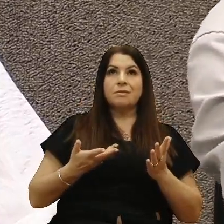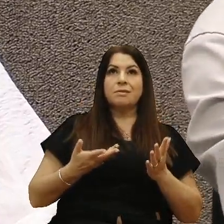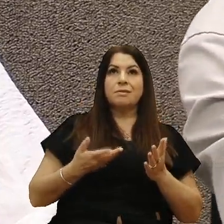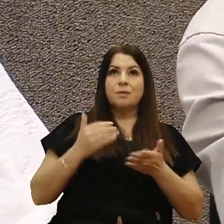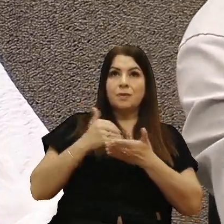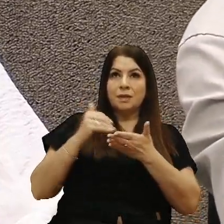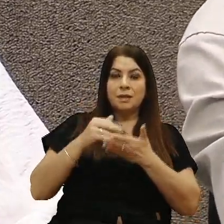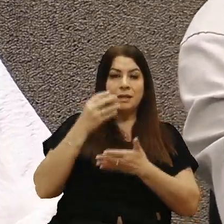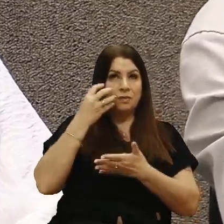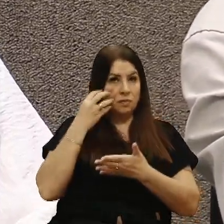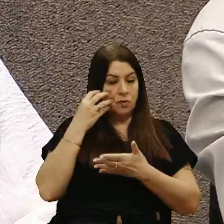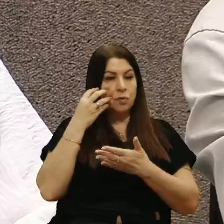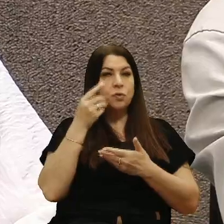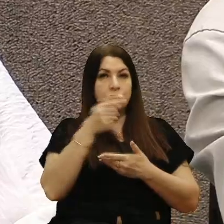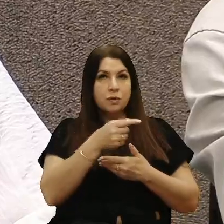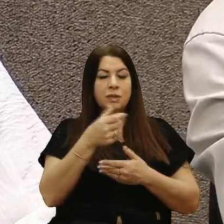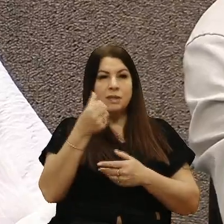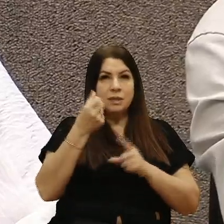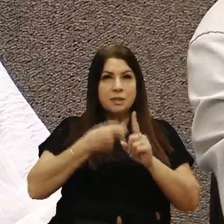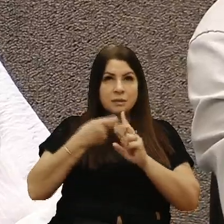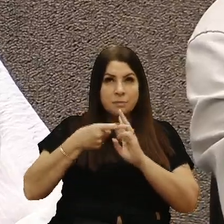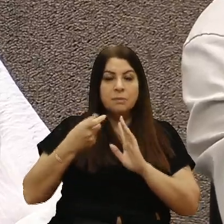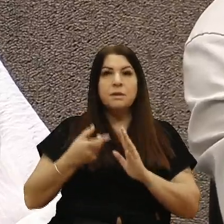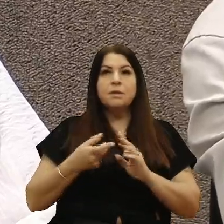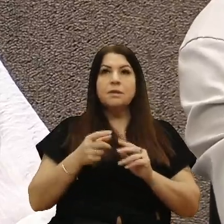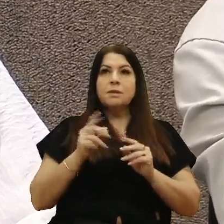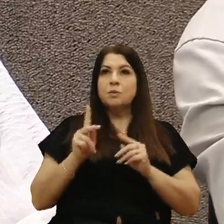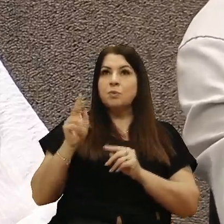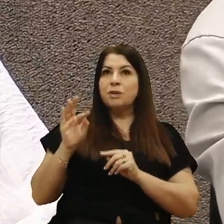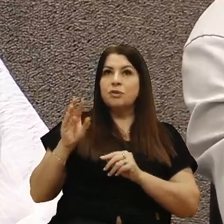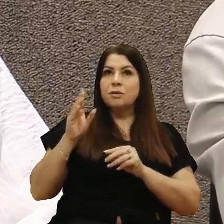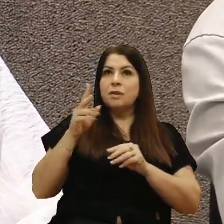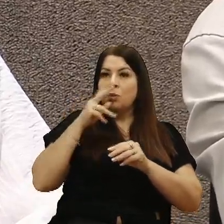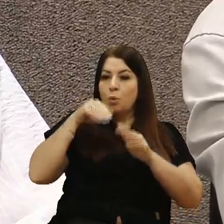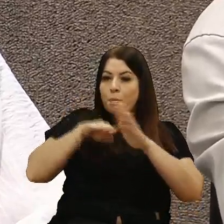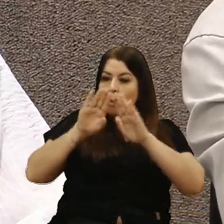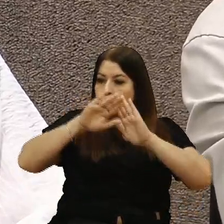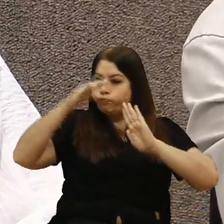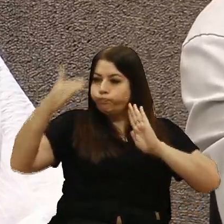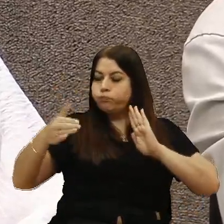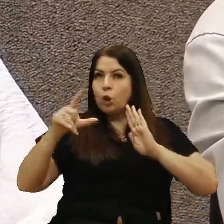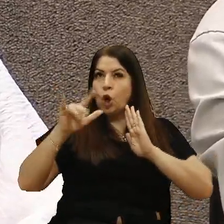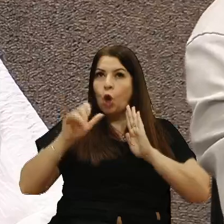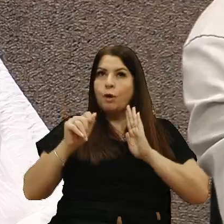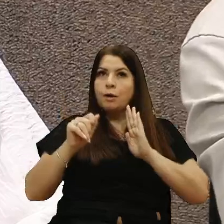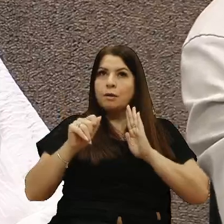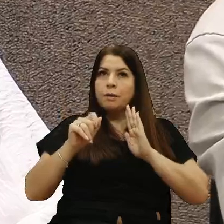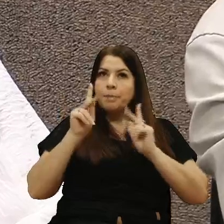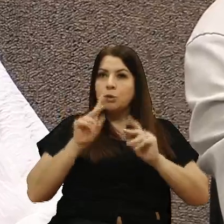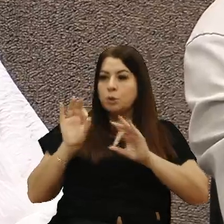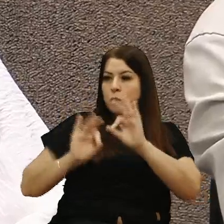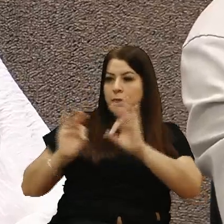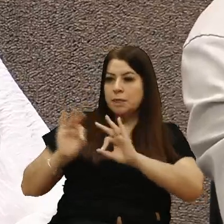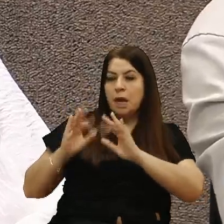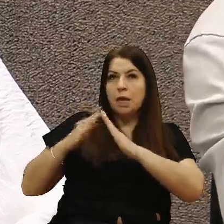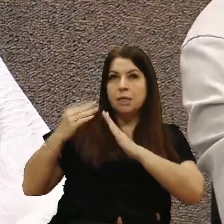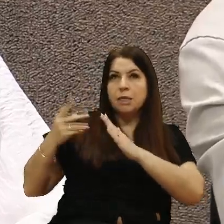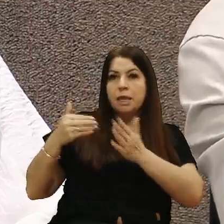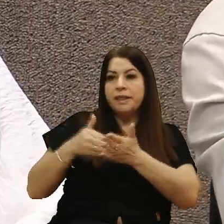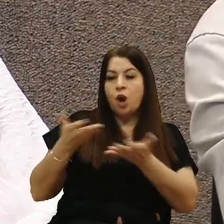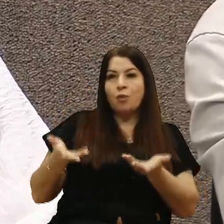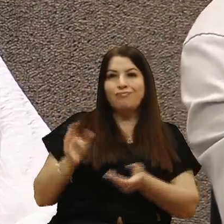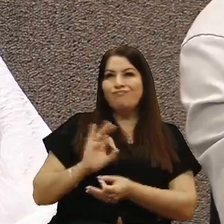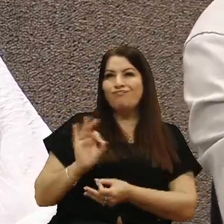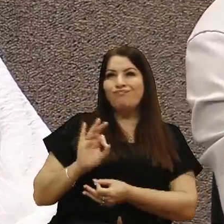o vereador Jack, colega, 6 meses que o kit está lá embaixo de uma lona, que o pessoal ficou de ir lá montar a casa dela e até agora